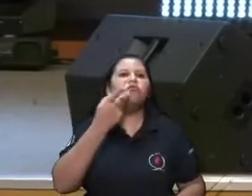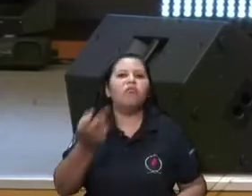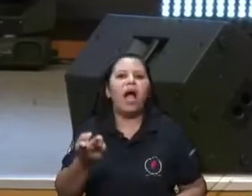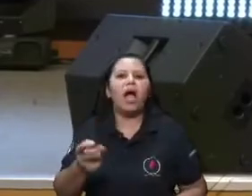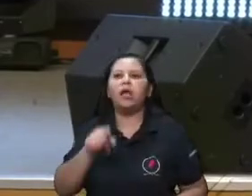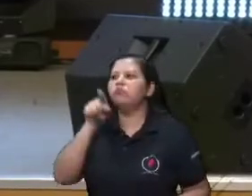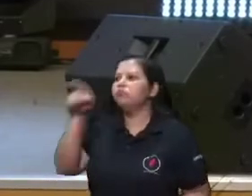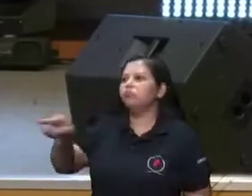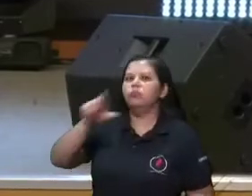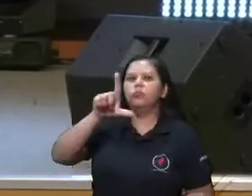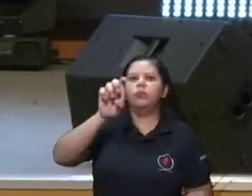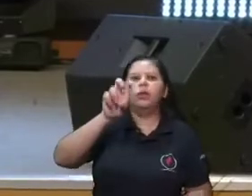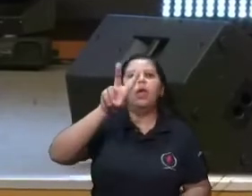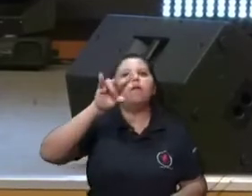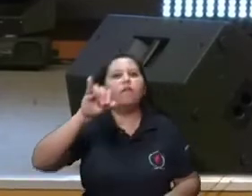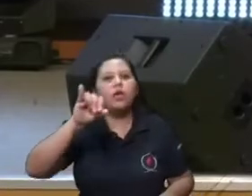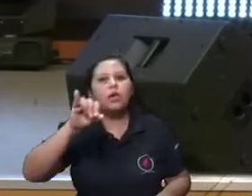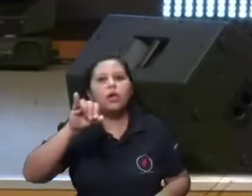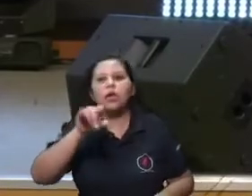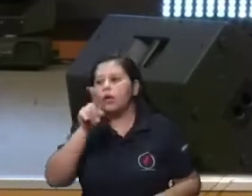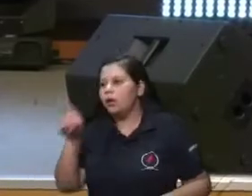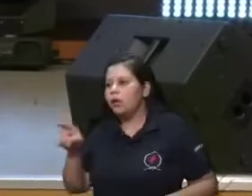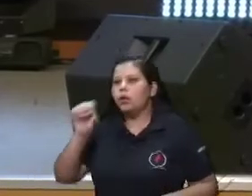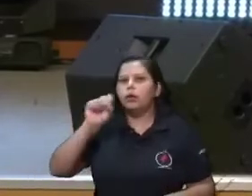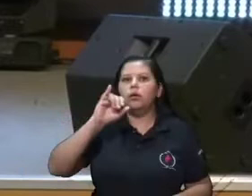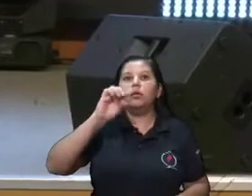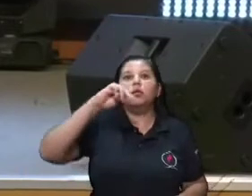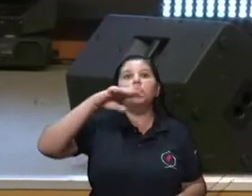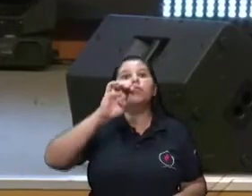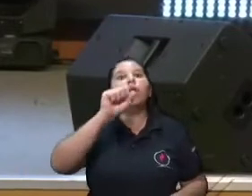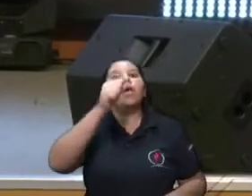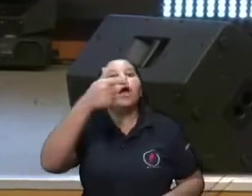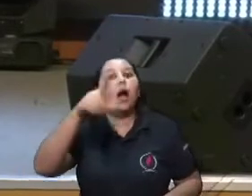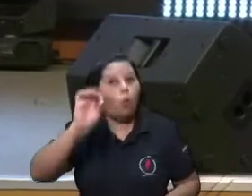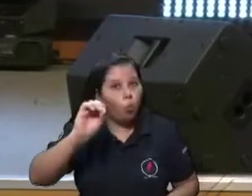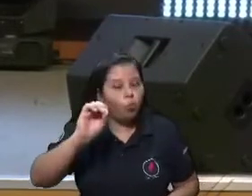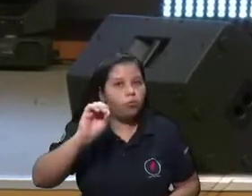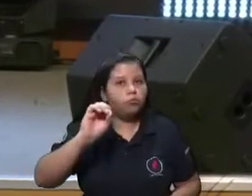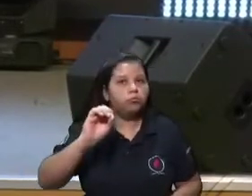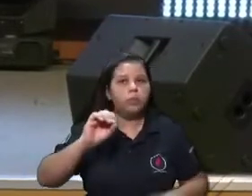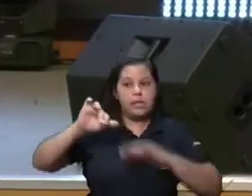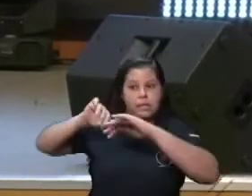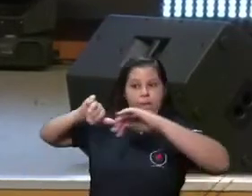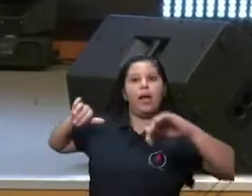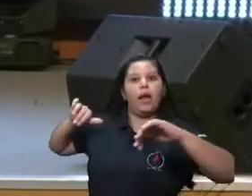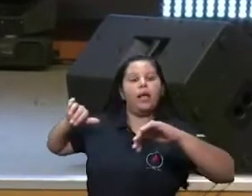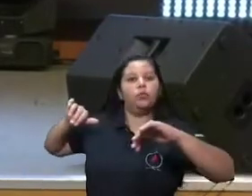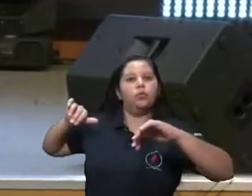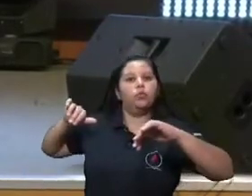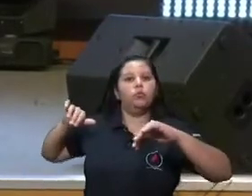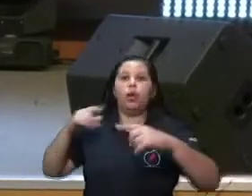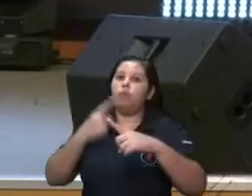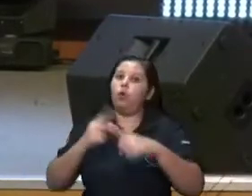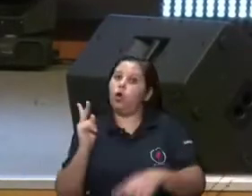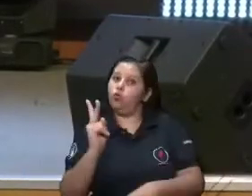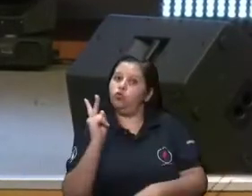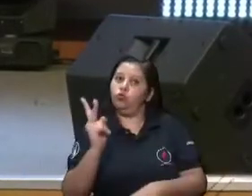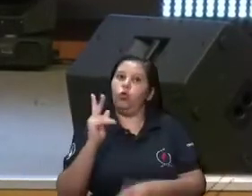e falar de Simeão em blocos separados. porque erraram